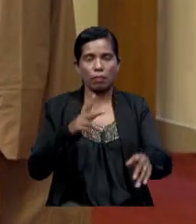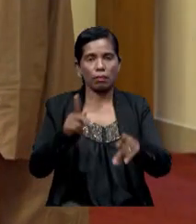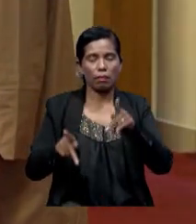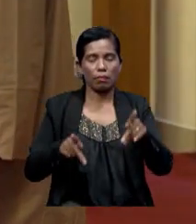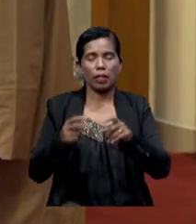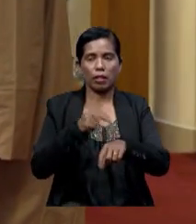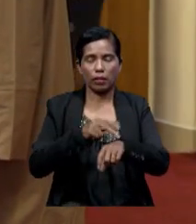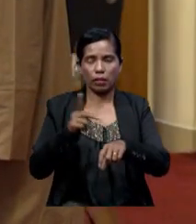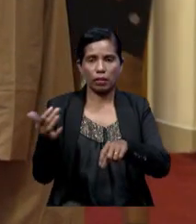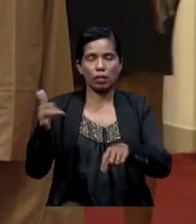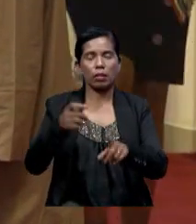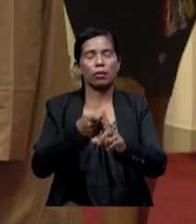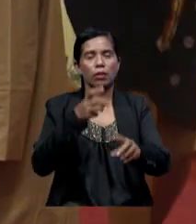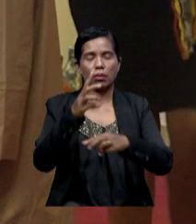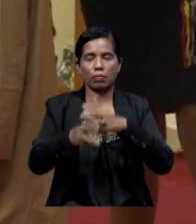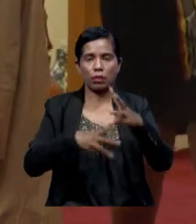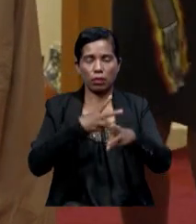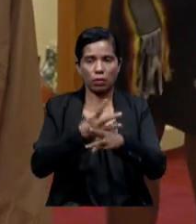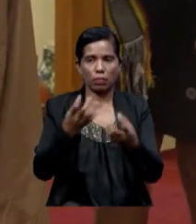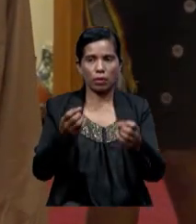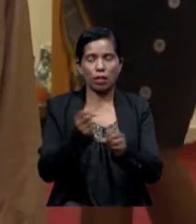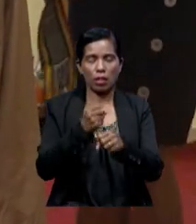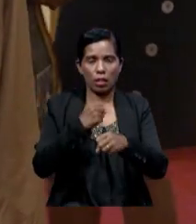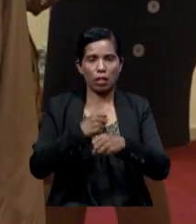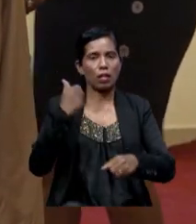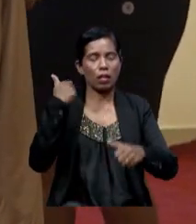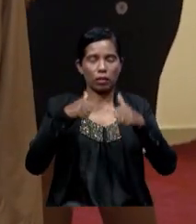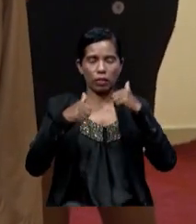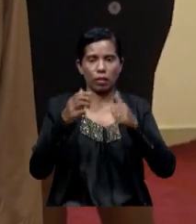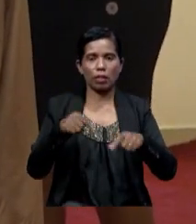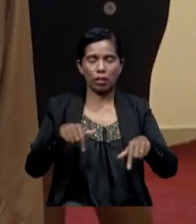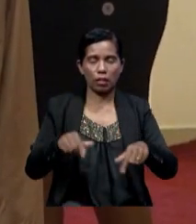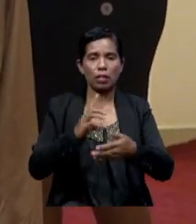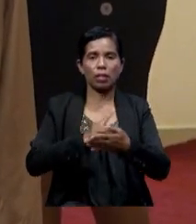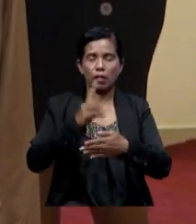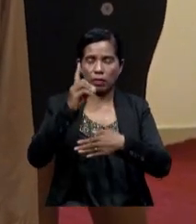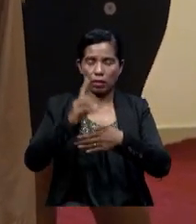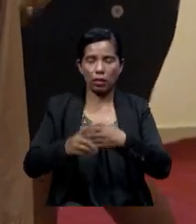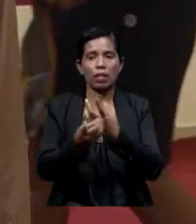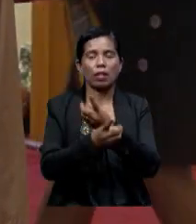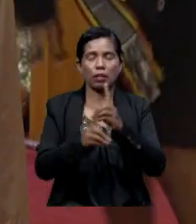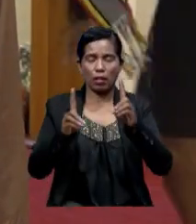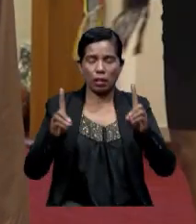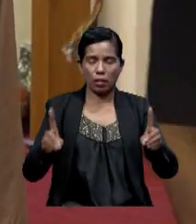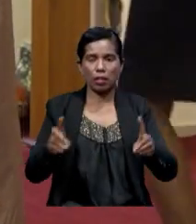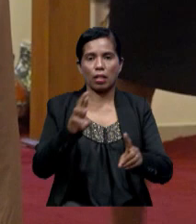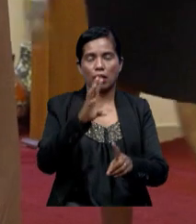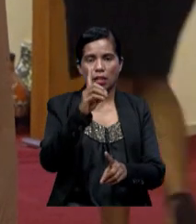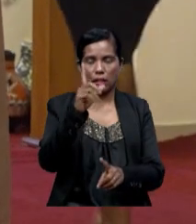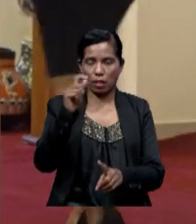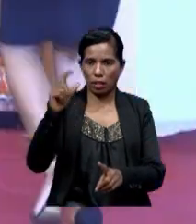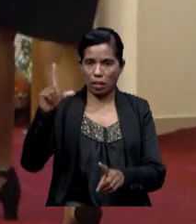no ba Sira nebe husi mundo e oin, hala papel ativo no crucial e desenvolvimento democracia e República